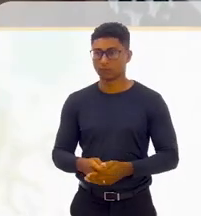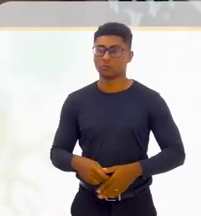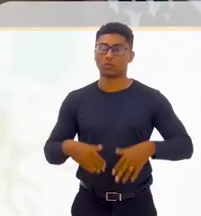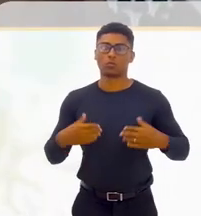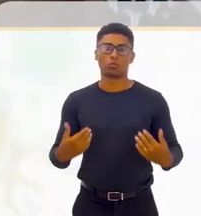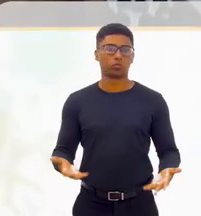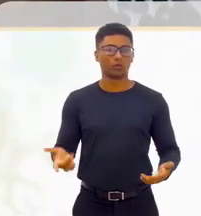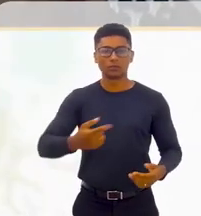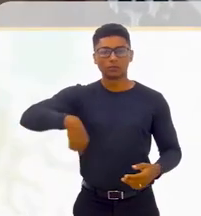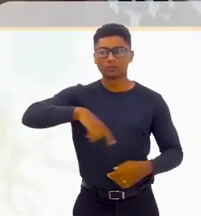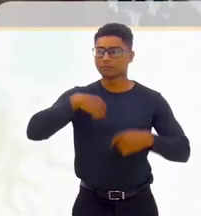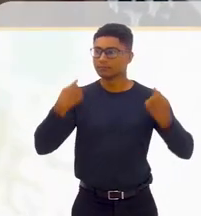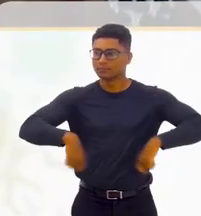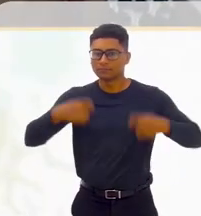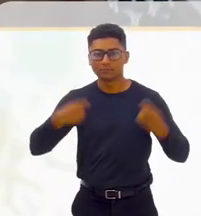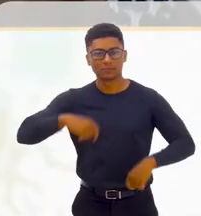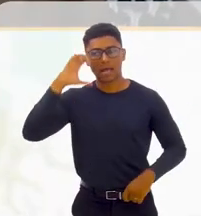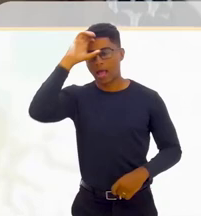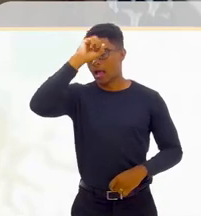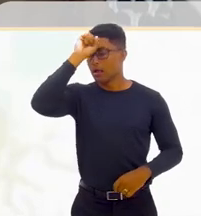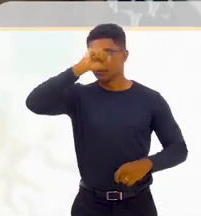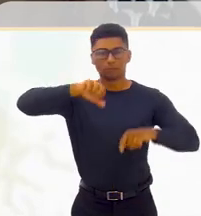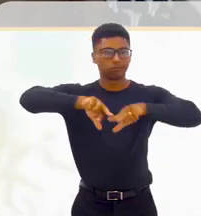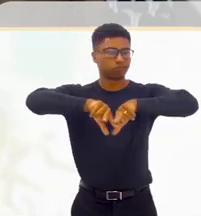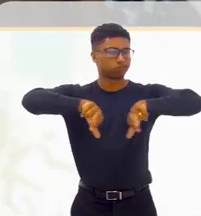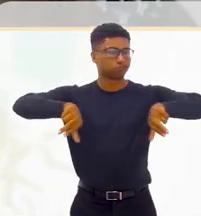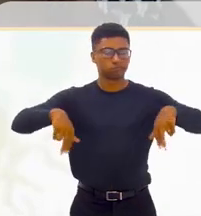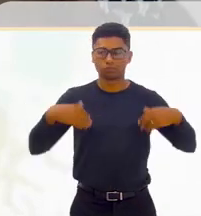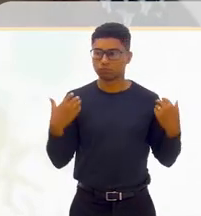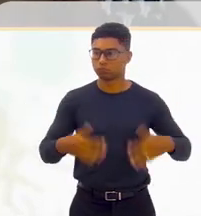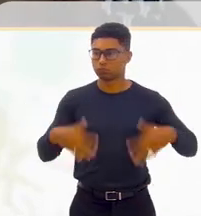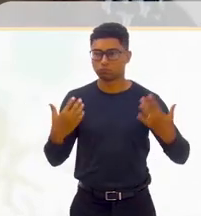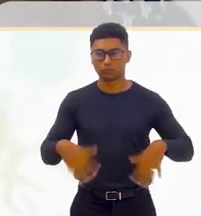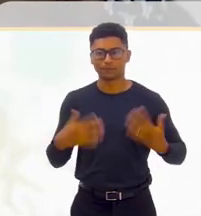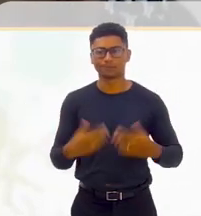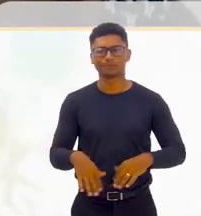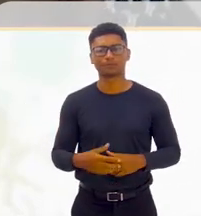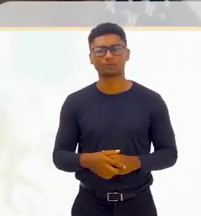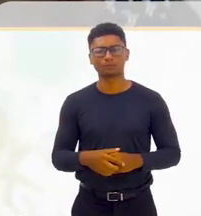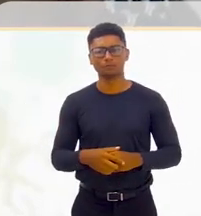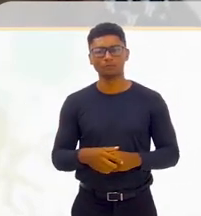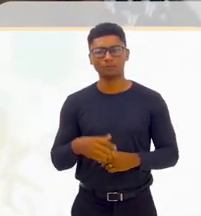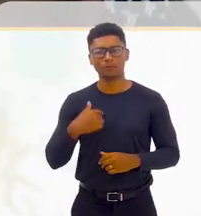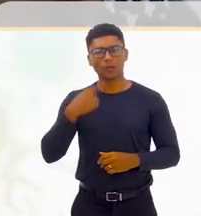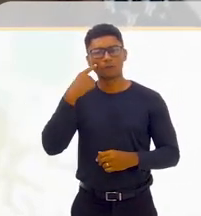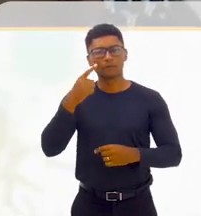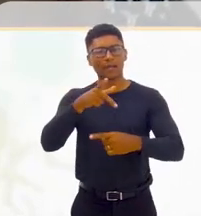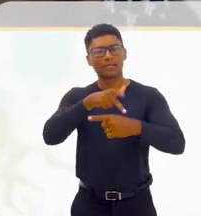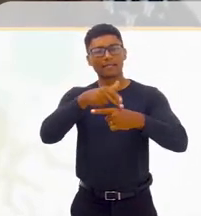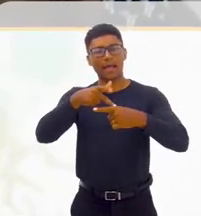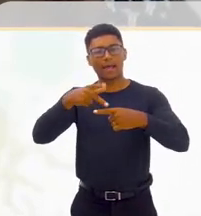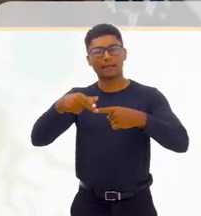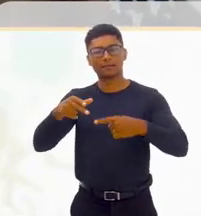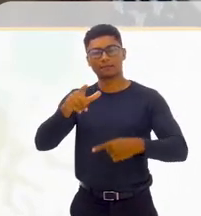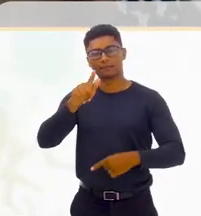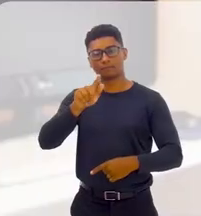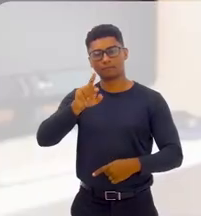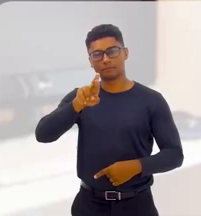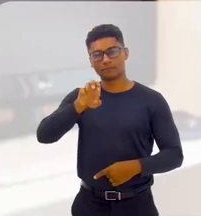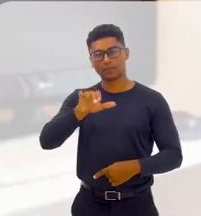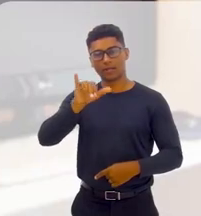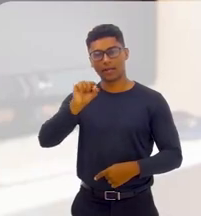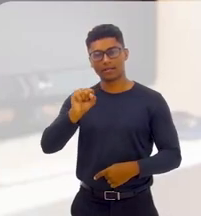que a gente precisa aprender, né, Ângela? Sim. Muita coisa mesmo. Eu tava vendo a série Grey's Anatomy